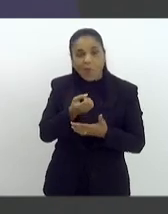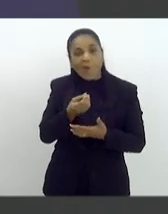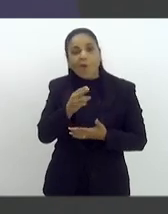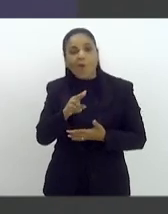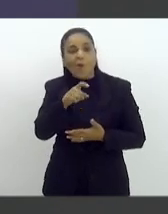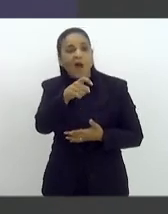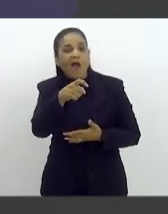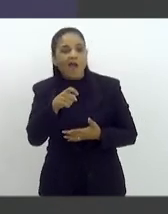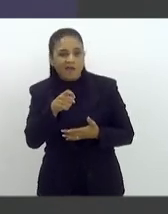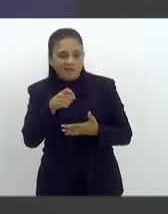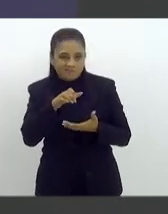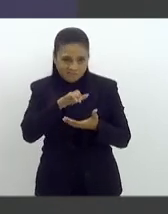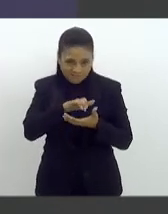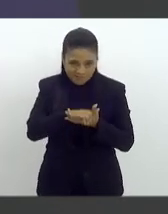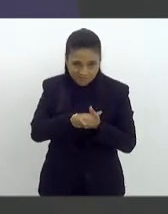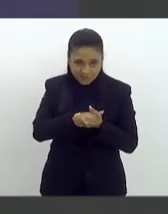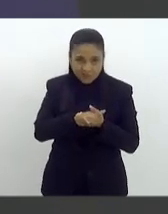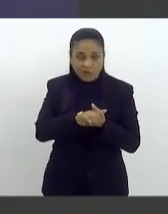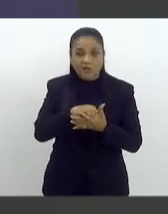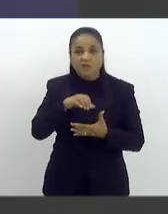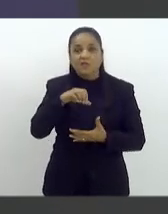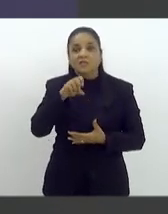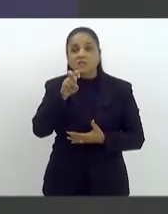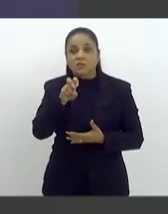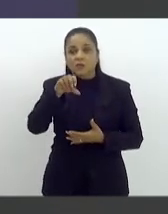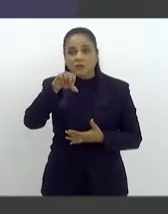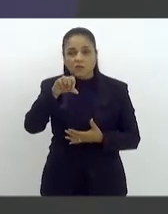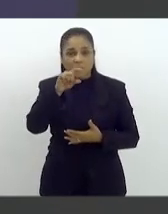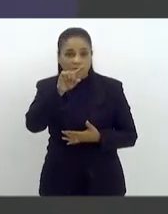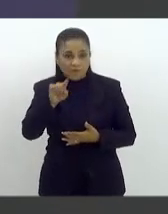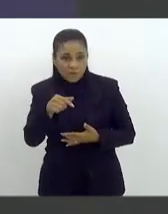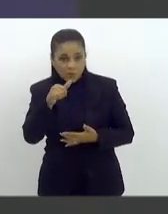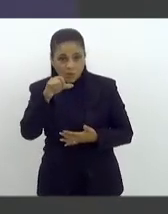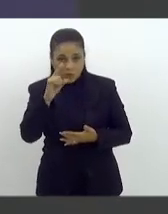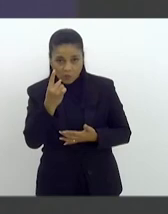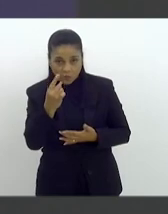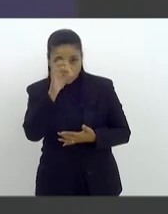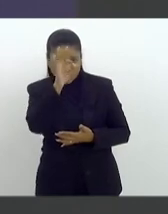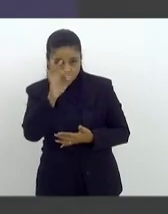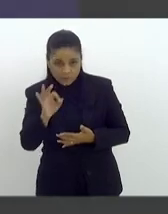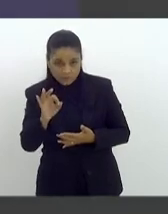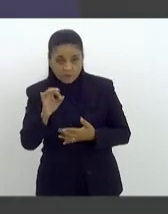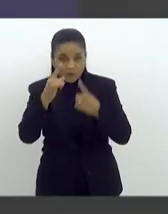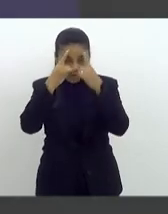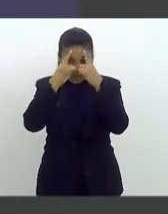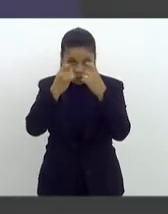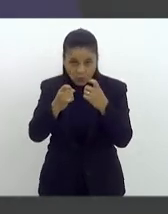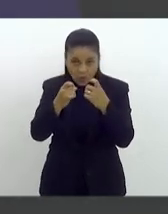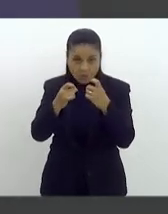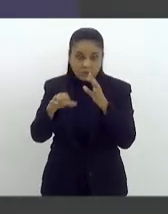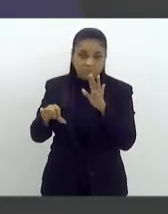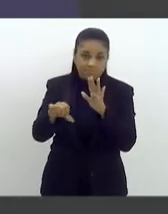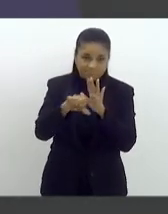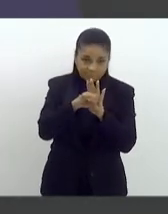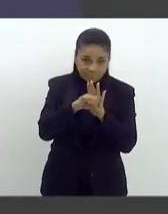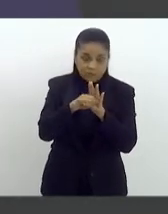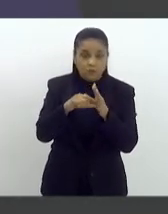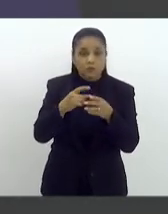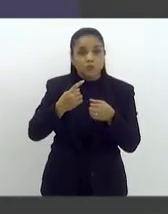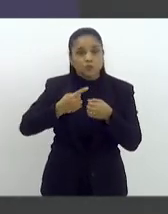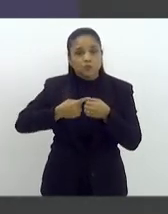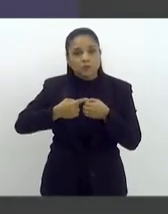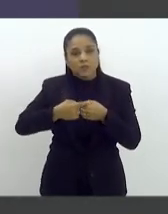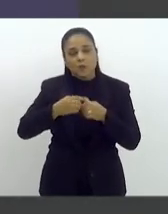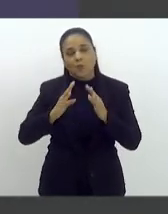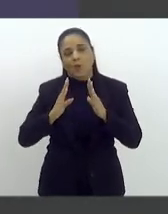das vítimas e 59,1% dessas violências essas ocorrências ocorreram no interior de